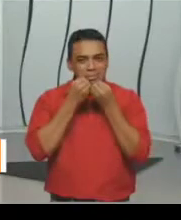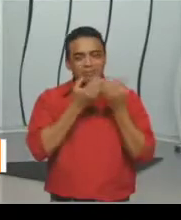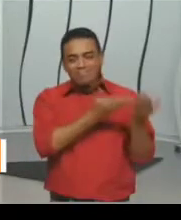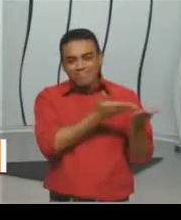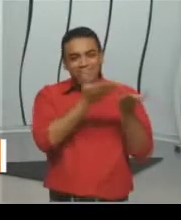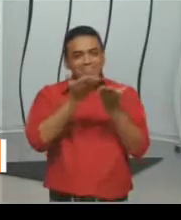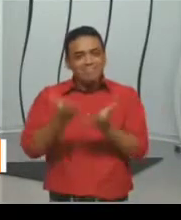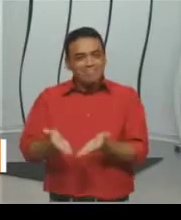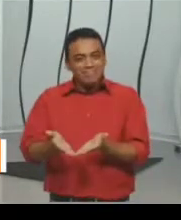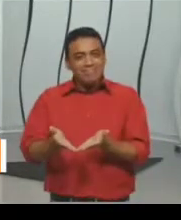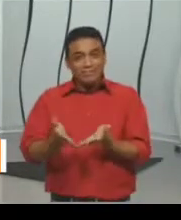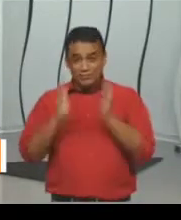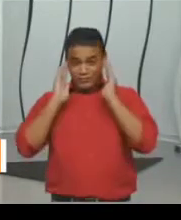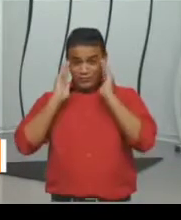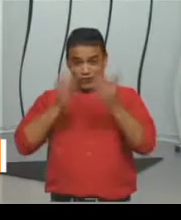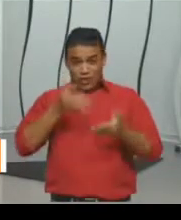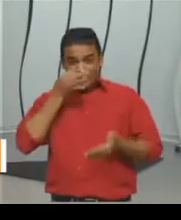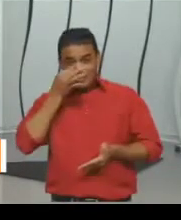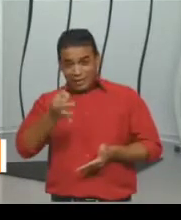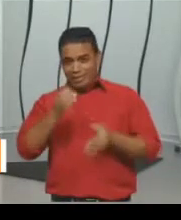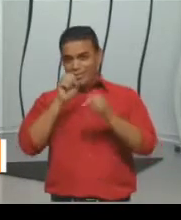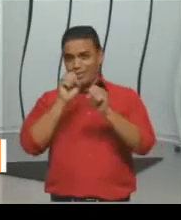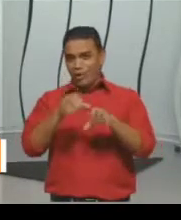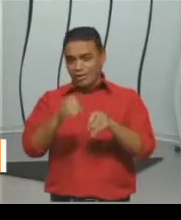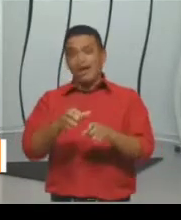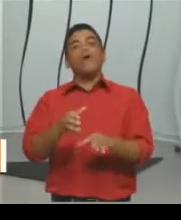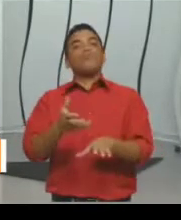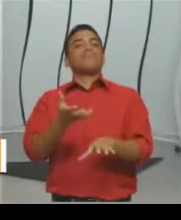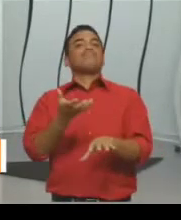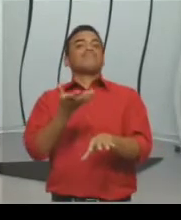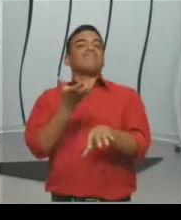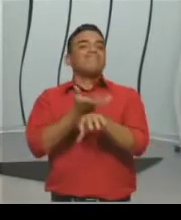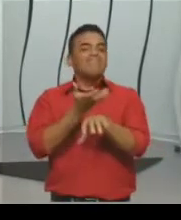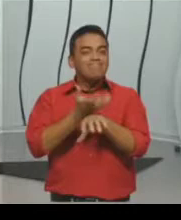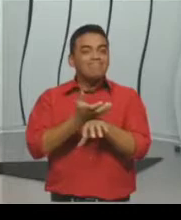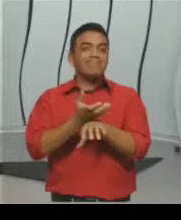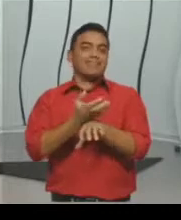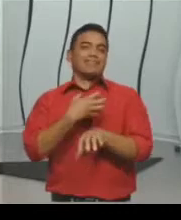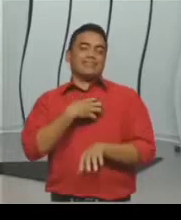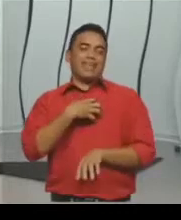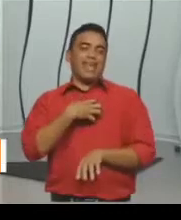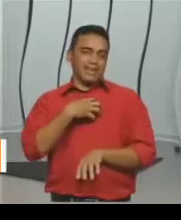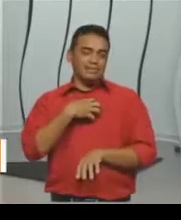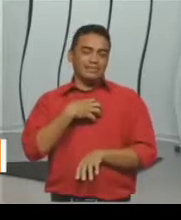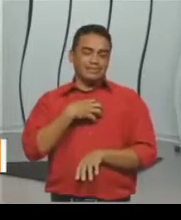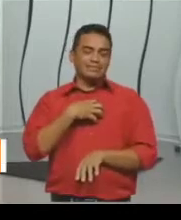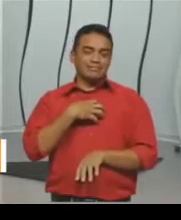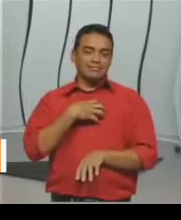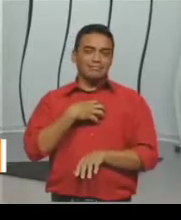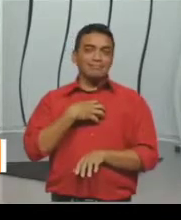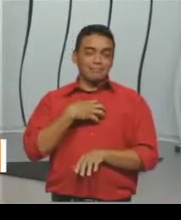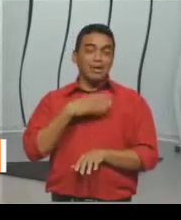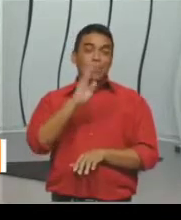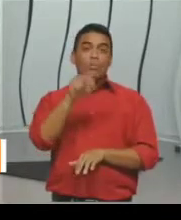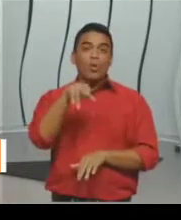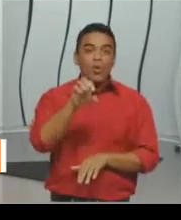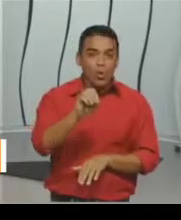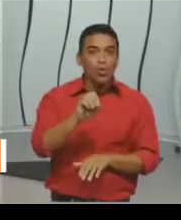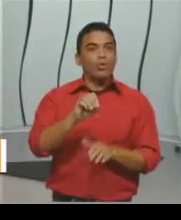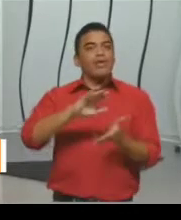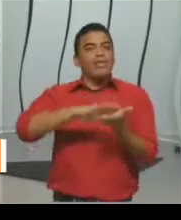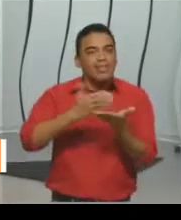bem-vindo a mais um Se Liga na Educação de Ciências. Eu sou o Bruno Galvão, nós contamos também com a presença do nosso intérprete de